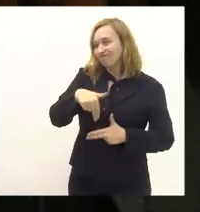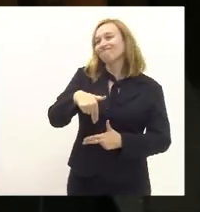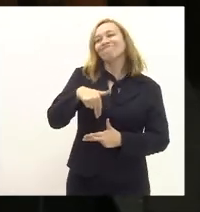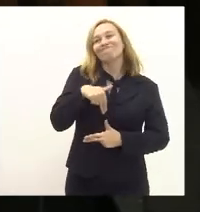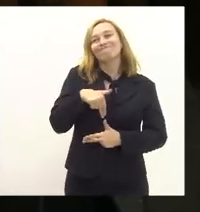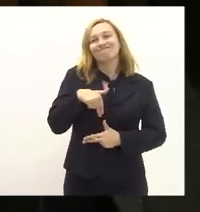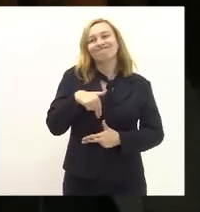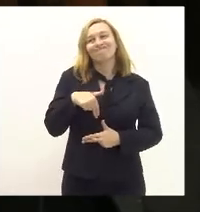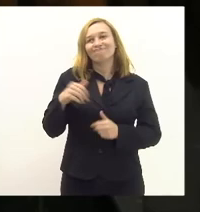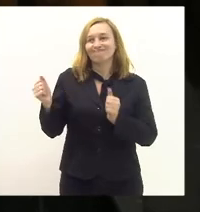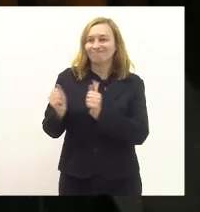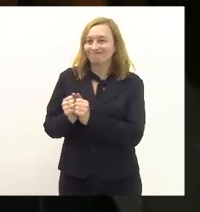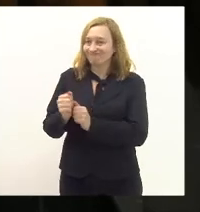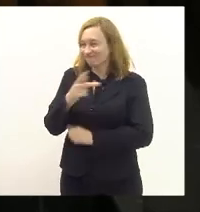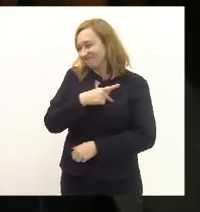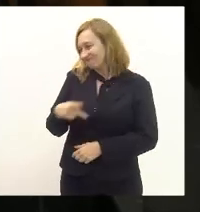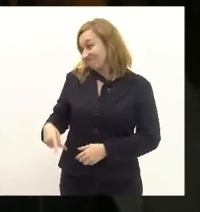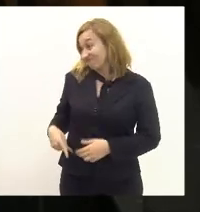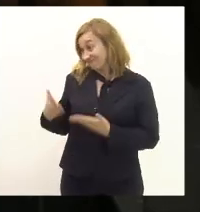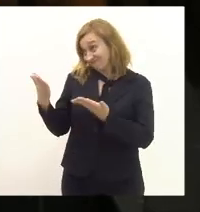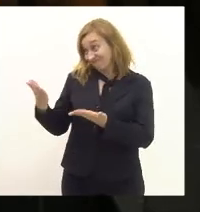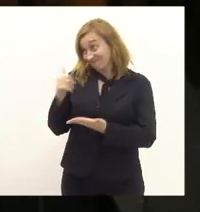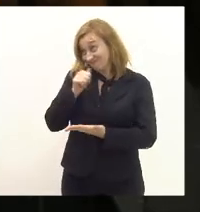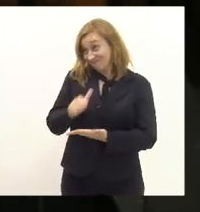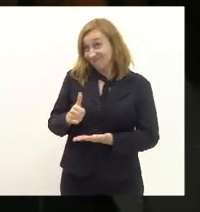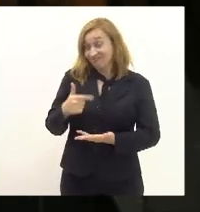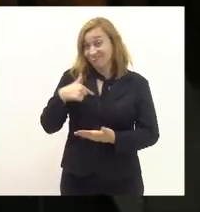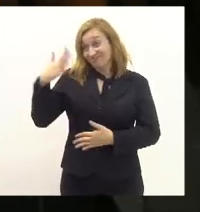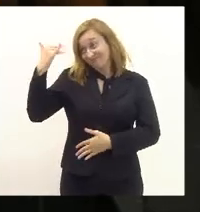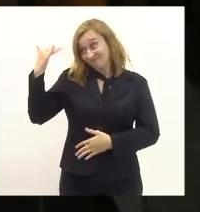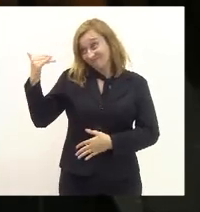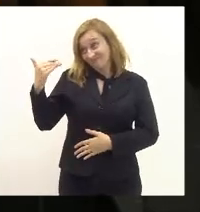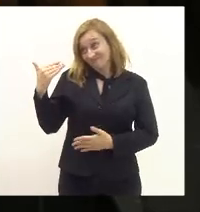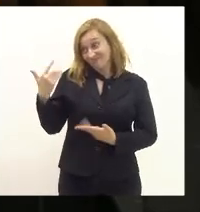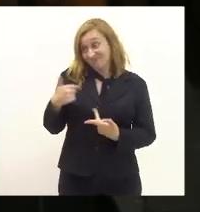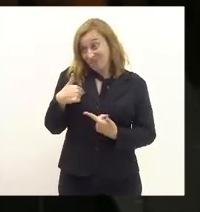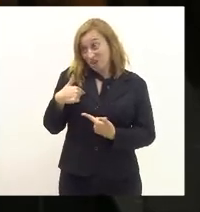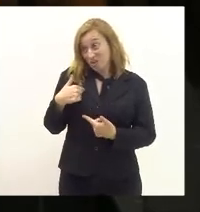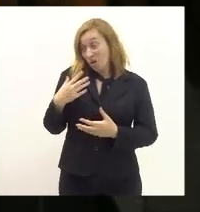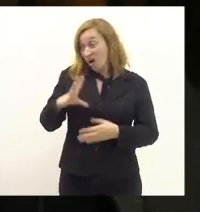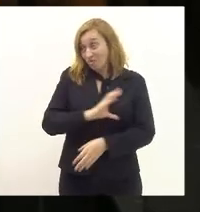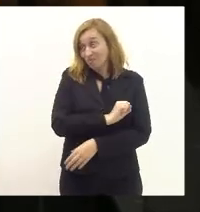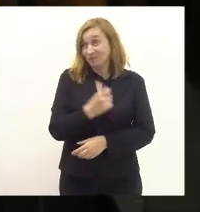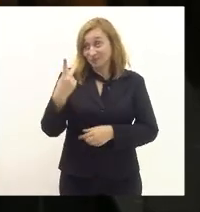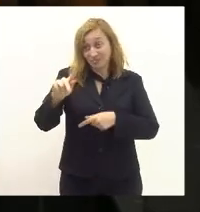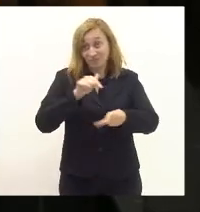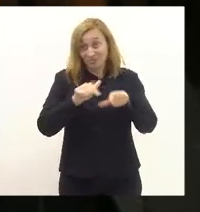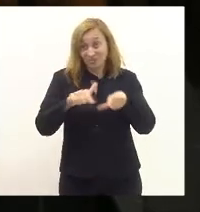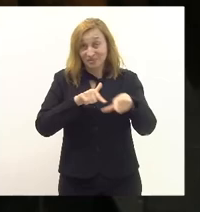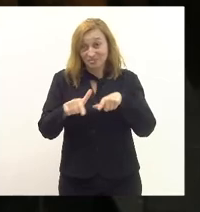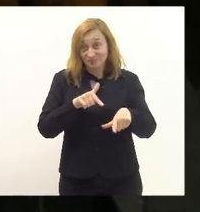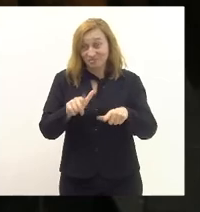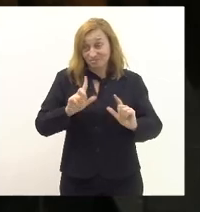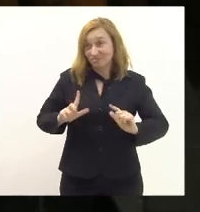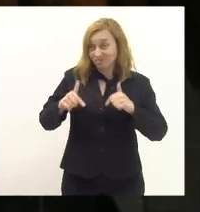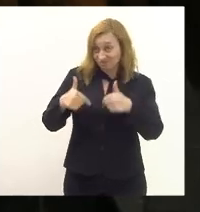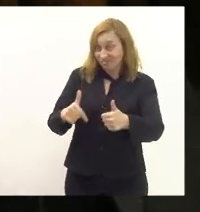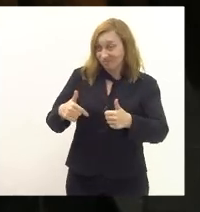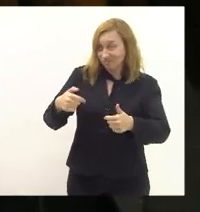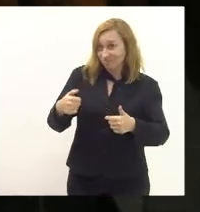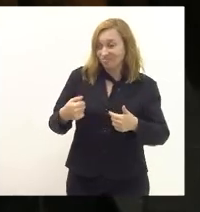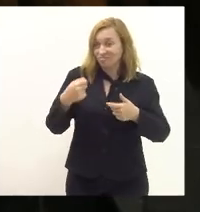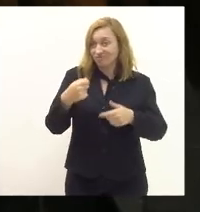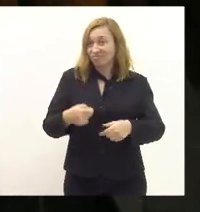com a senhora presidindo a sessão. Eu que confesso que sou um fã incondicional do seu trabalho, né, das suas ações, da sua